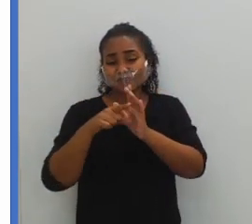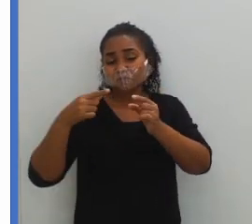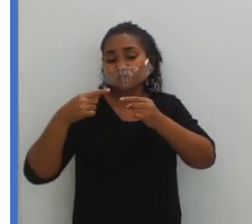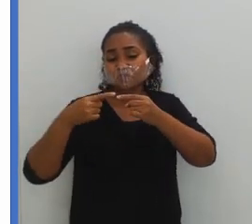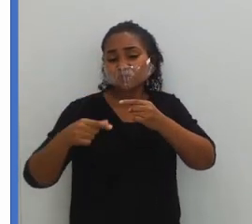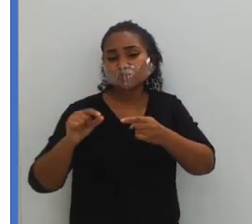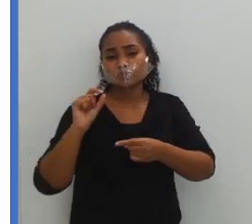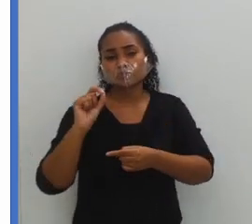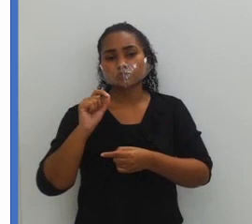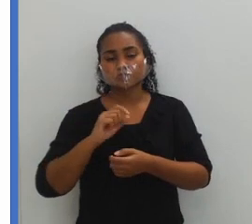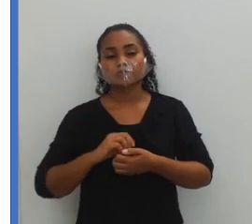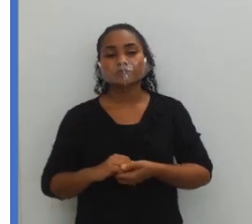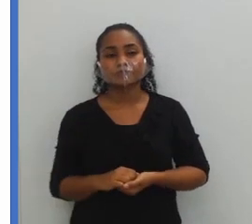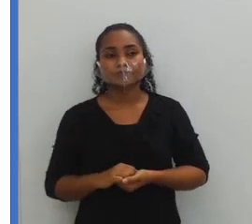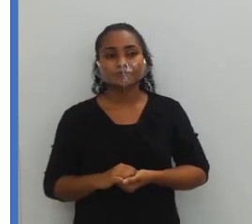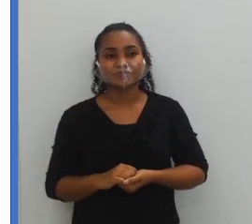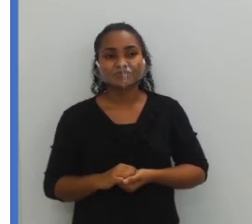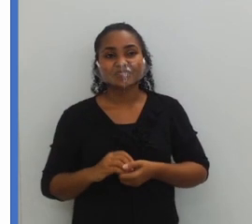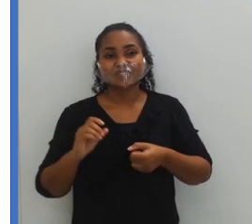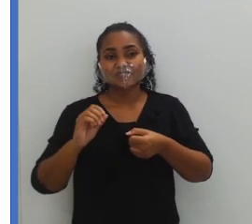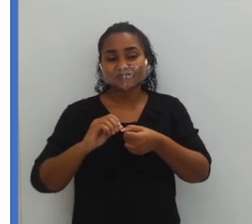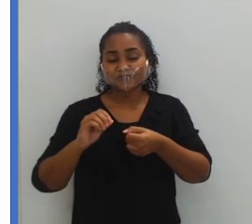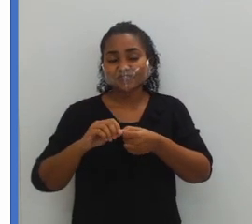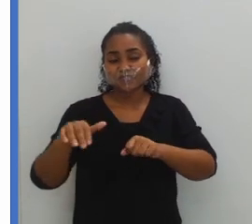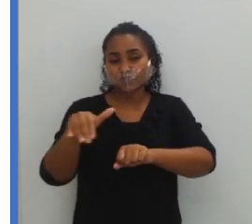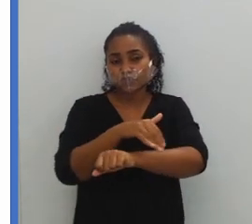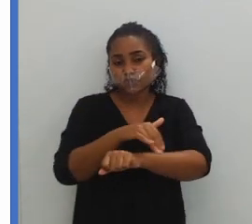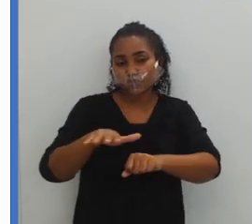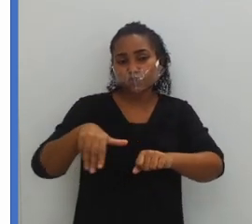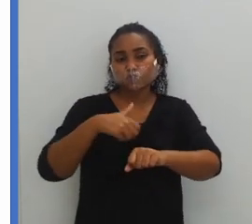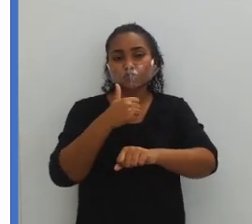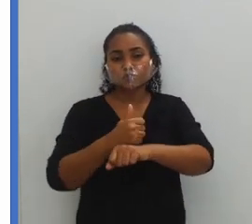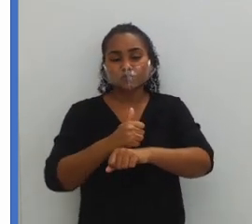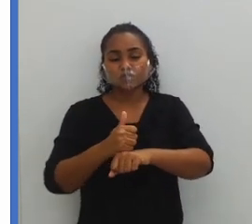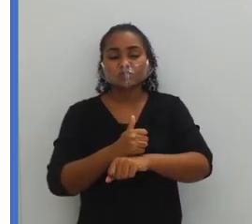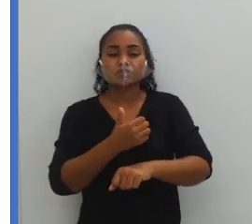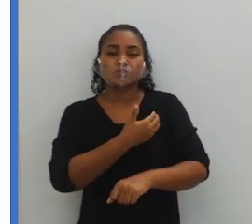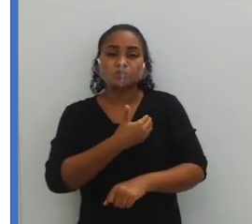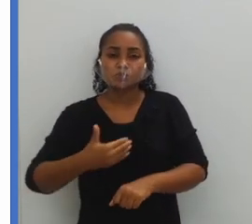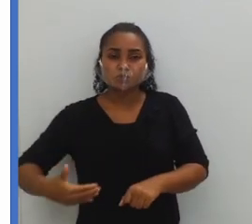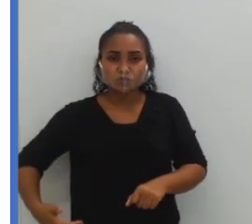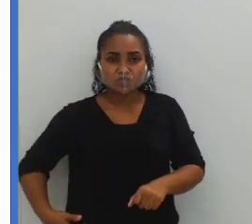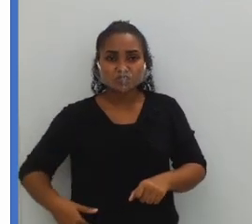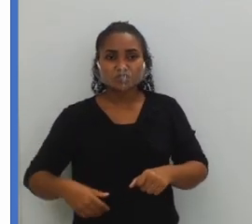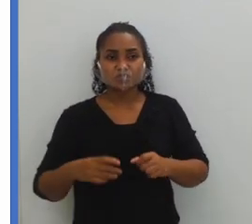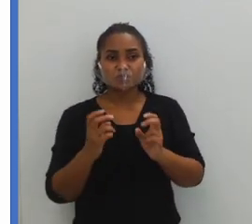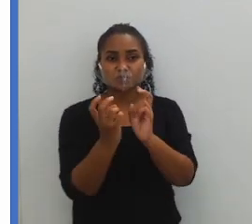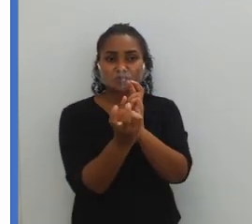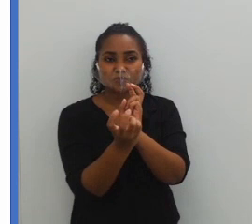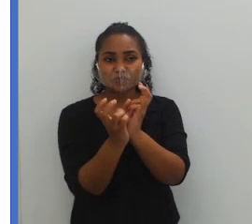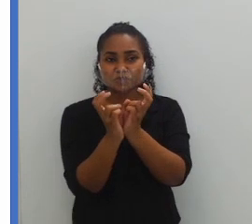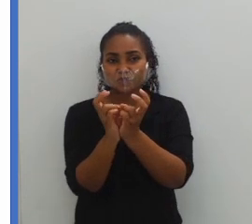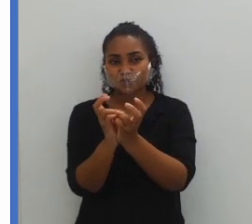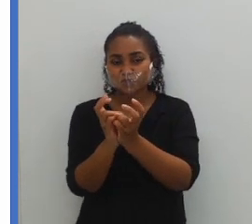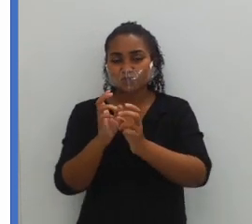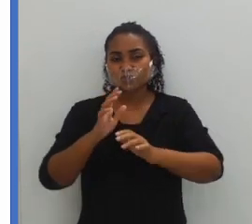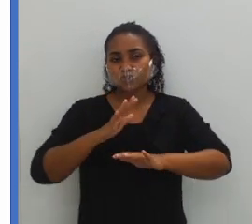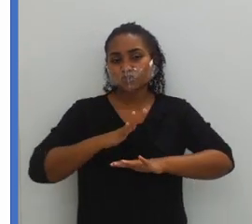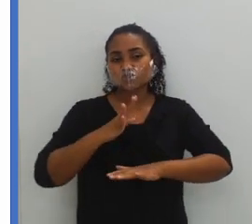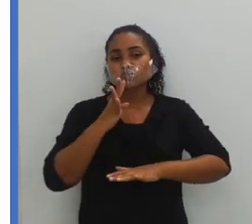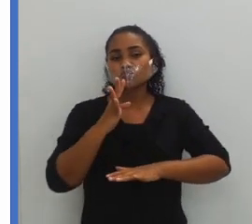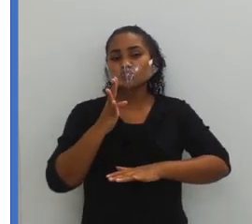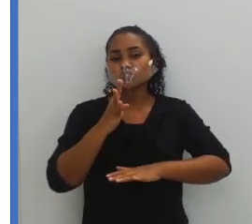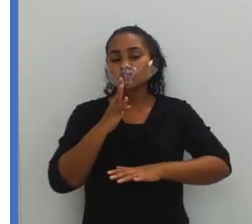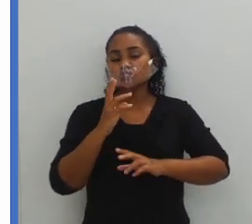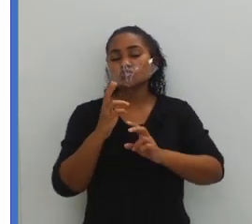código, ficava proibido fazer nas ruas e praças públicas exercício de agilidade